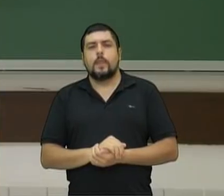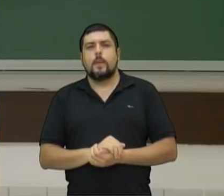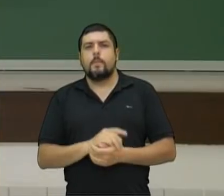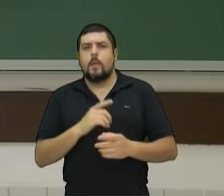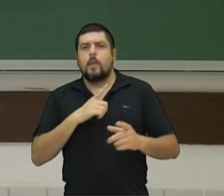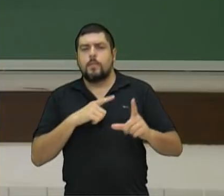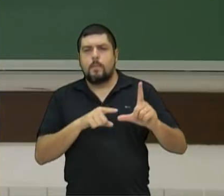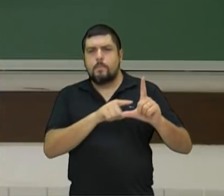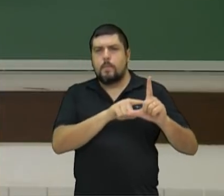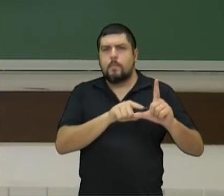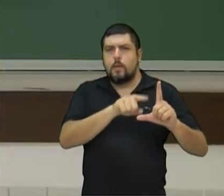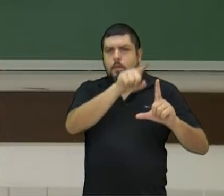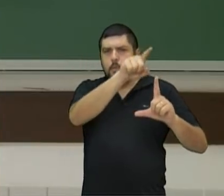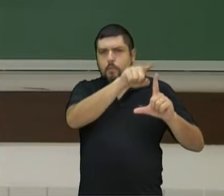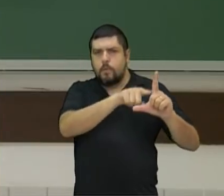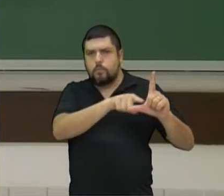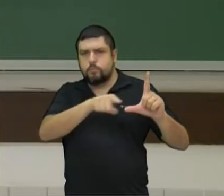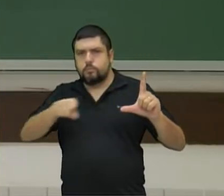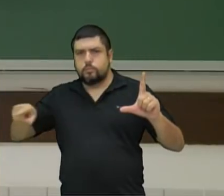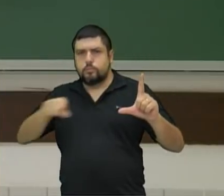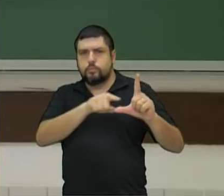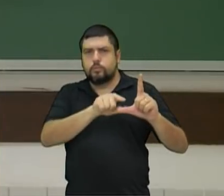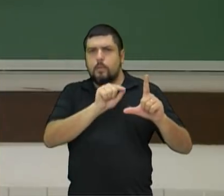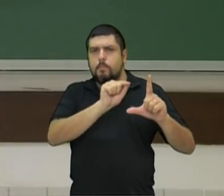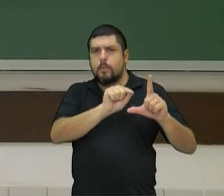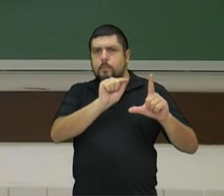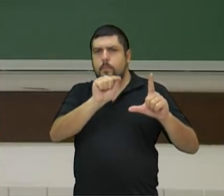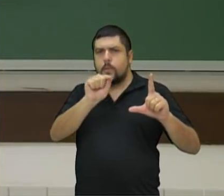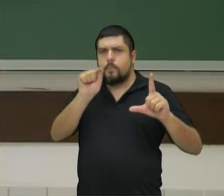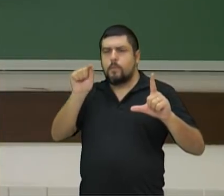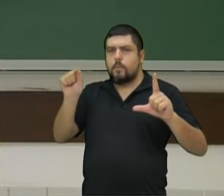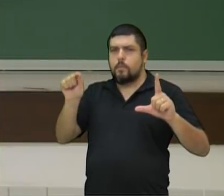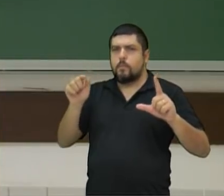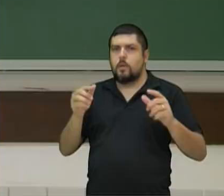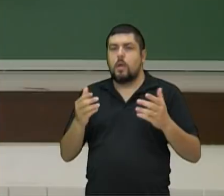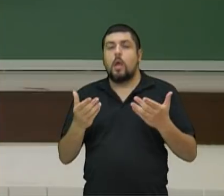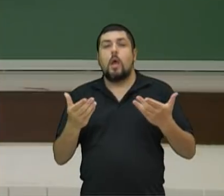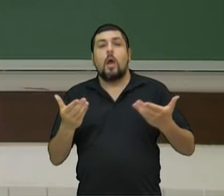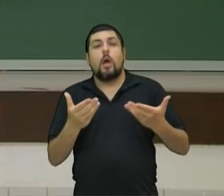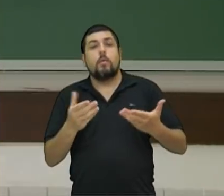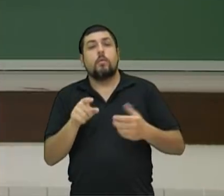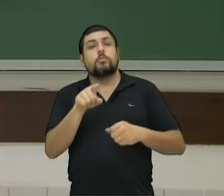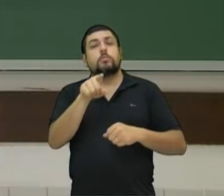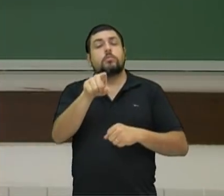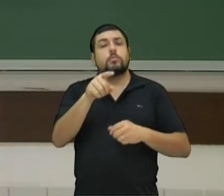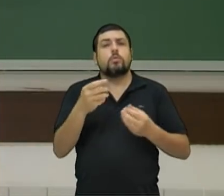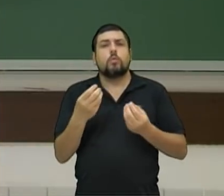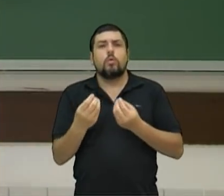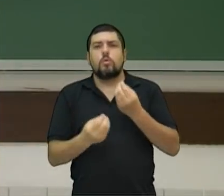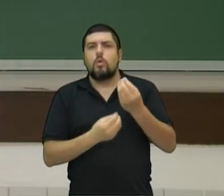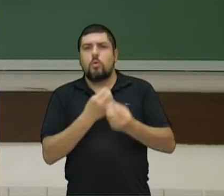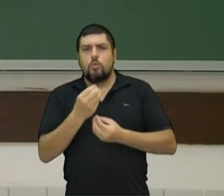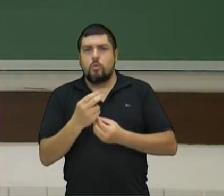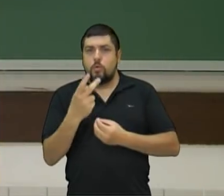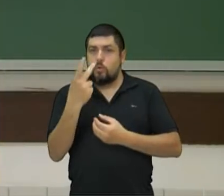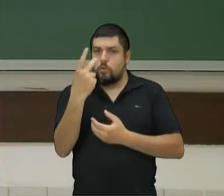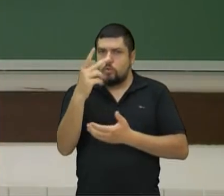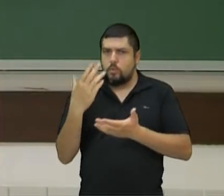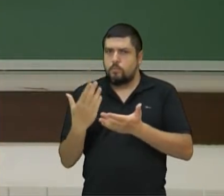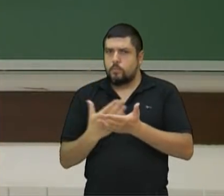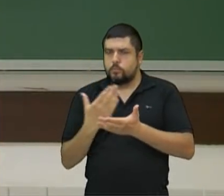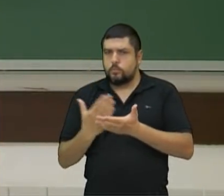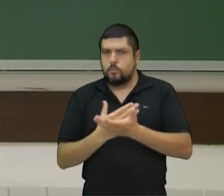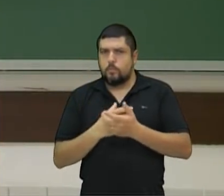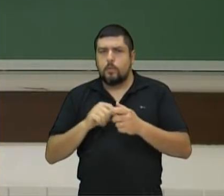pode ser representado em um plano cartesiano. Então, o que vocês vão fazer agora? Agora eu quero que vocês façam lá. No caderno, constrói o